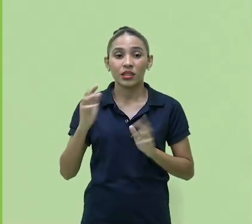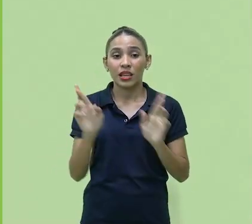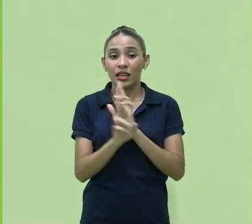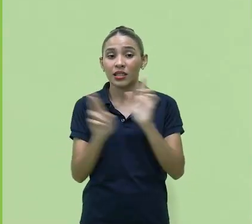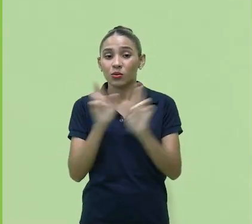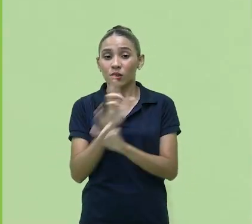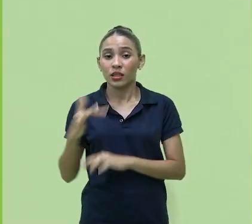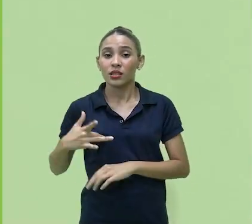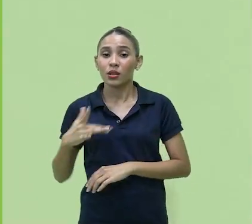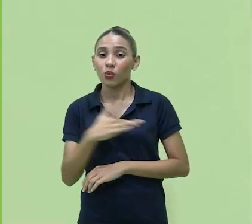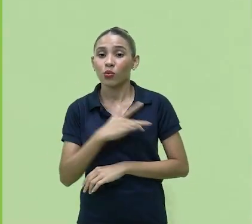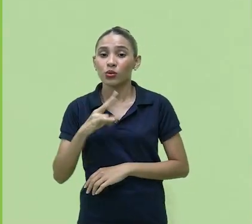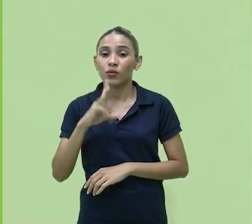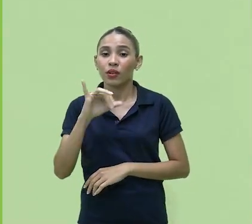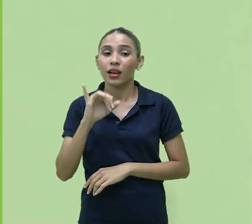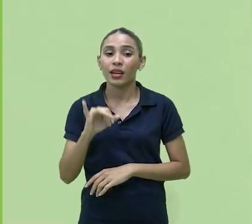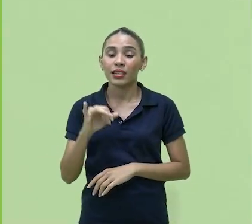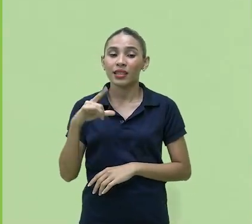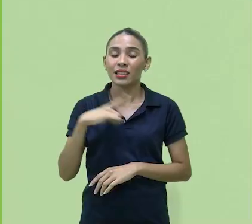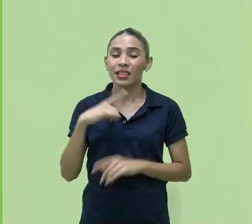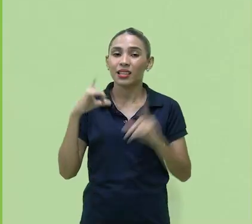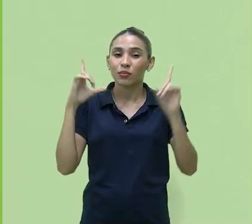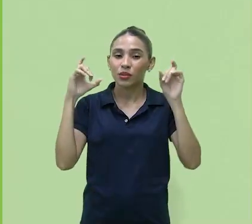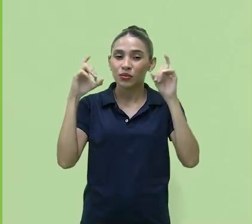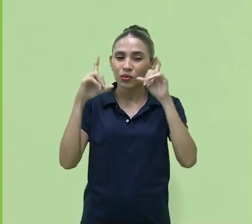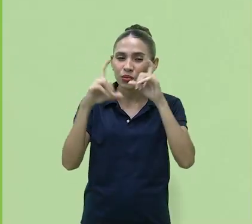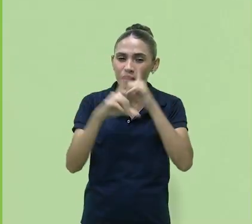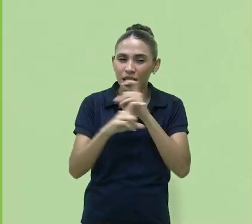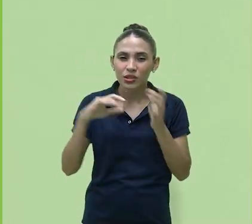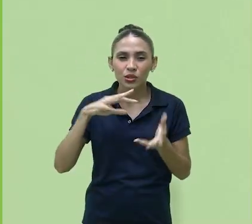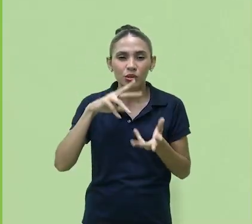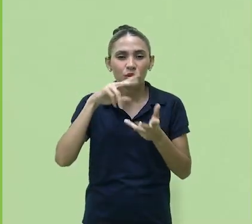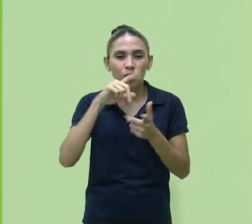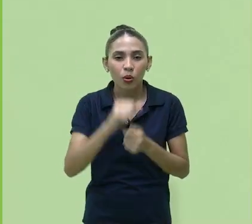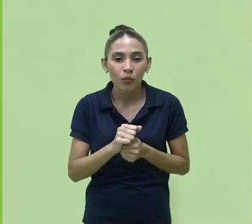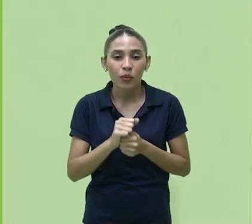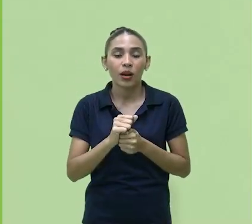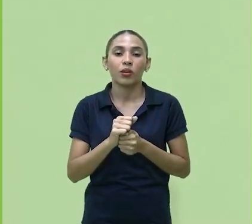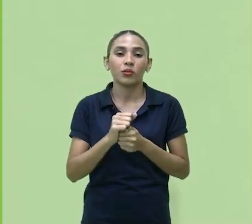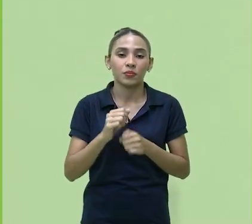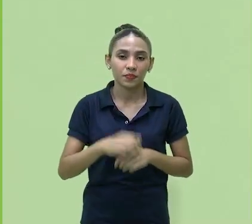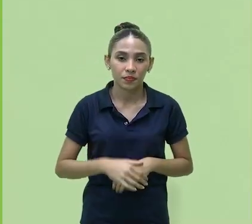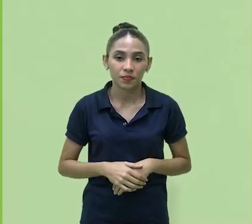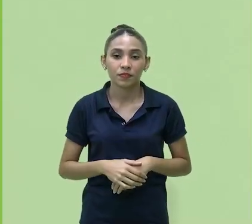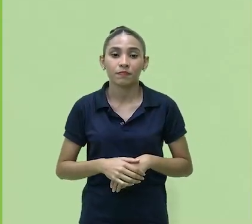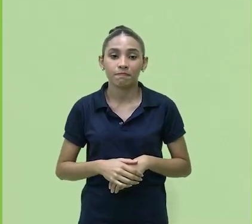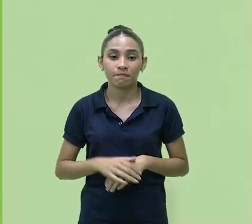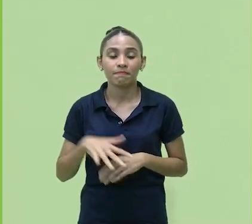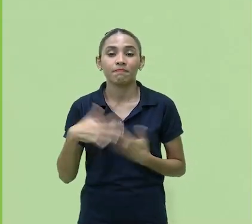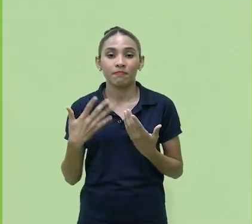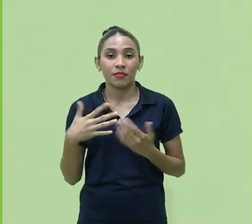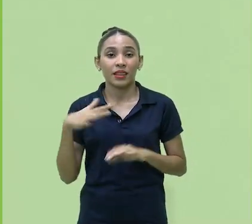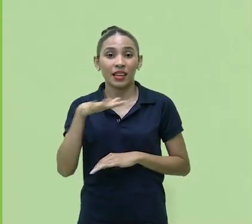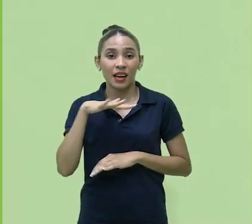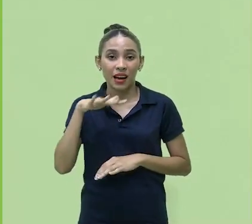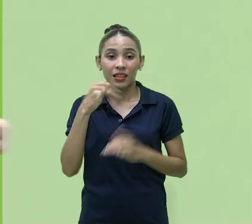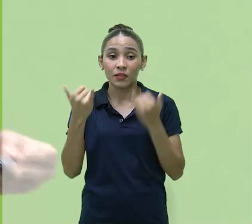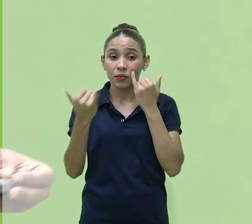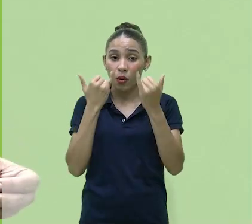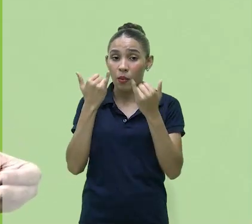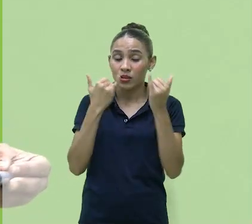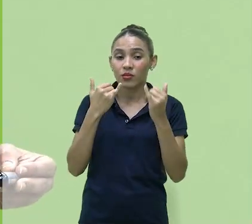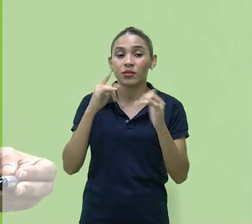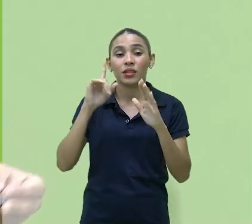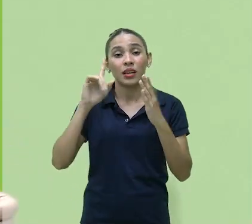relacionadas à saúde, elas vão representar um desafio global sem precedentes, né, na era da informação.